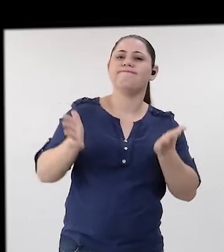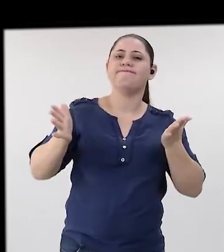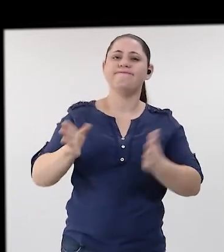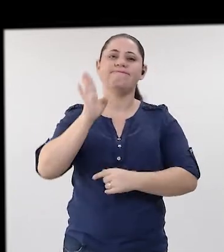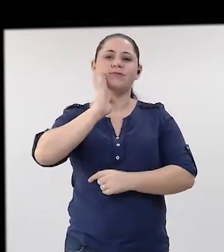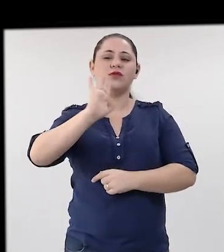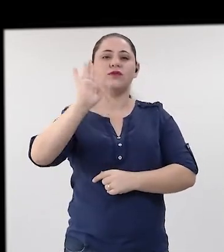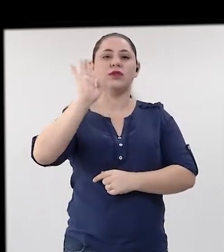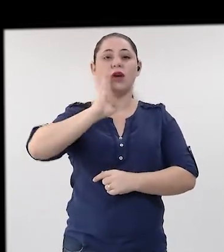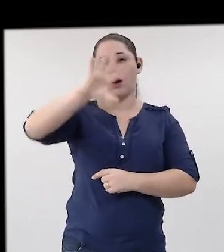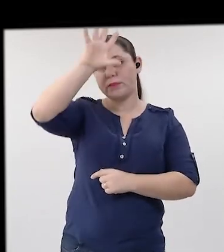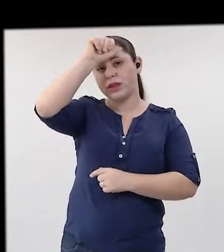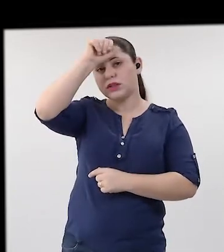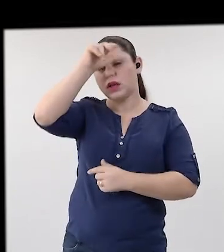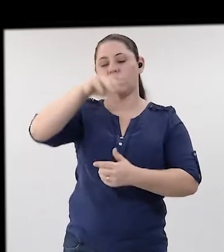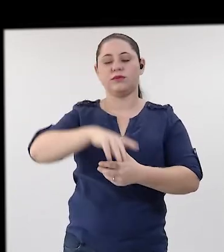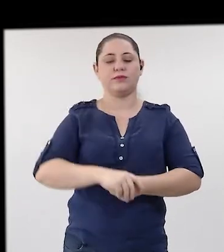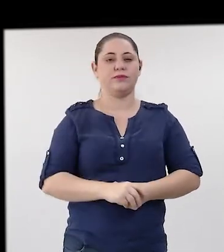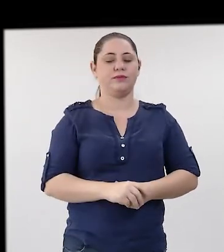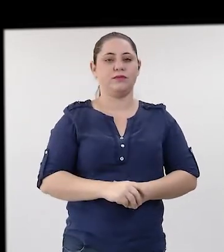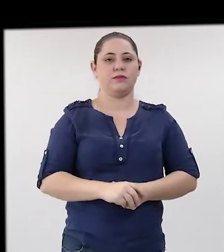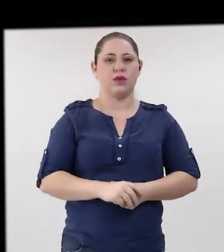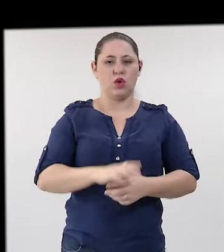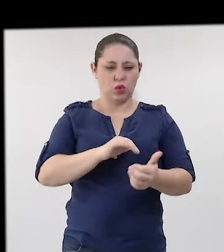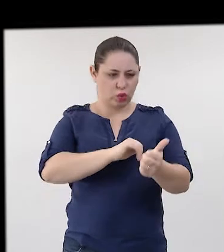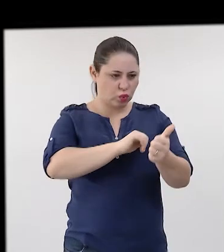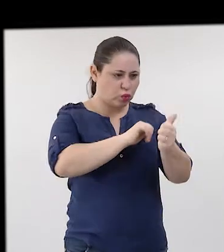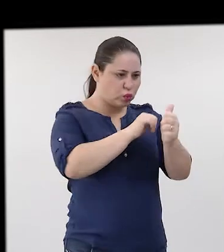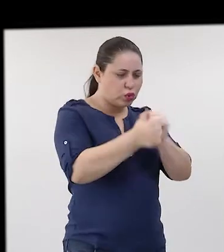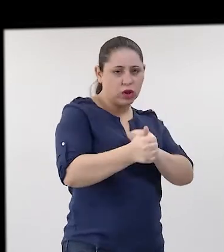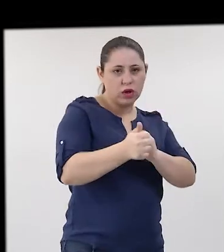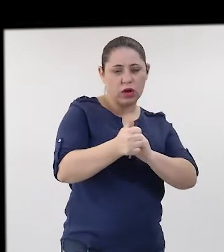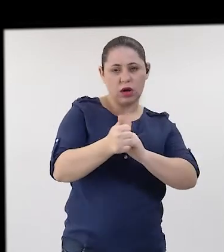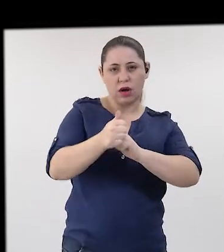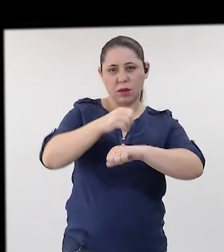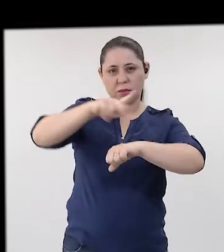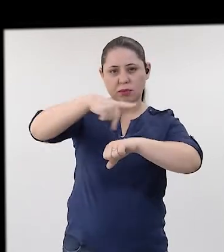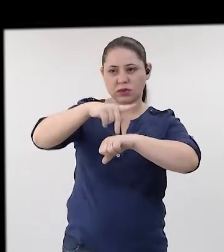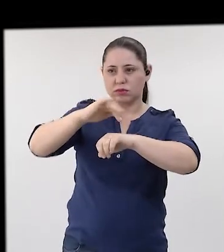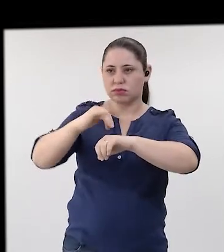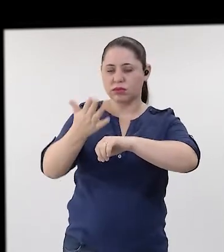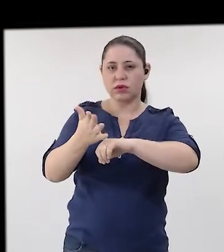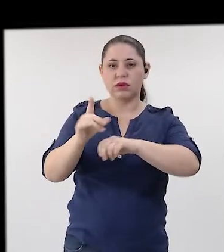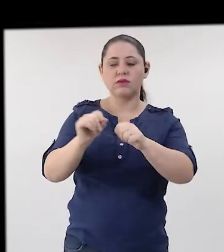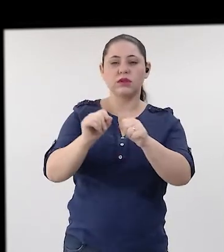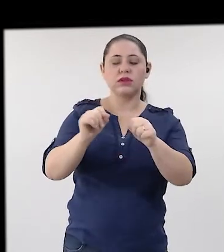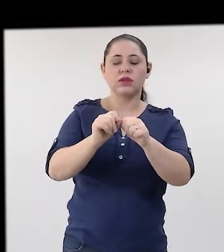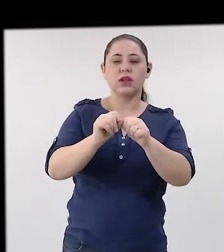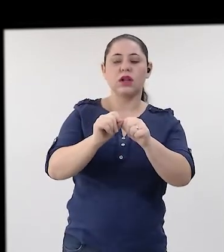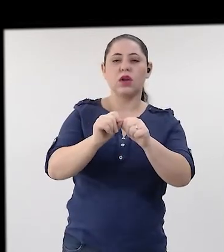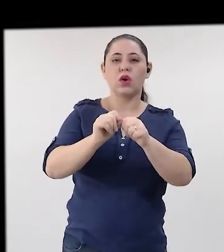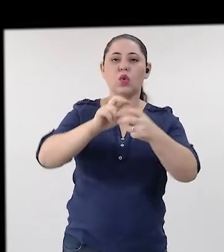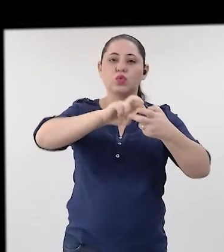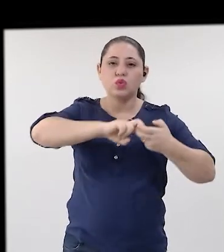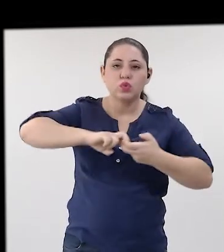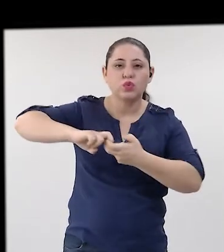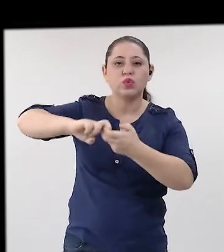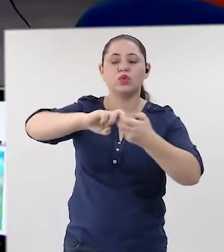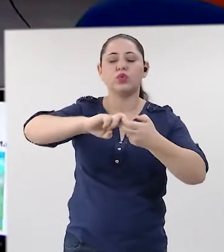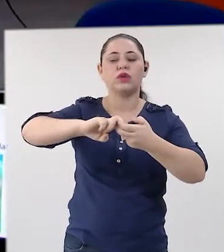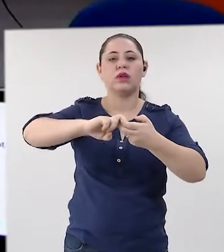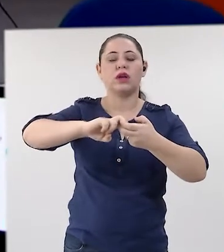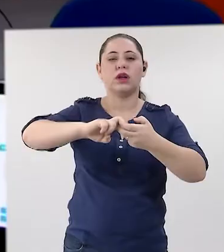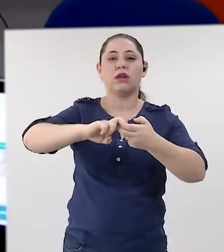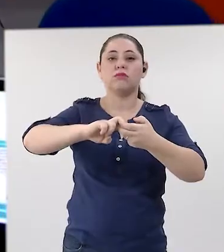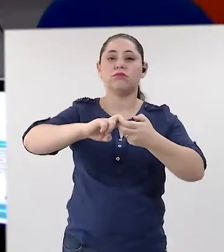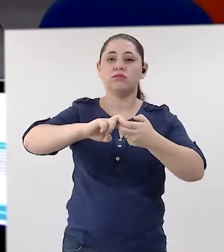engajar, motivar e facilitar o aprendizado. Uma competição internacional promovida pela Samsung e